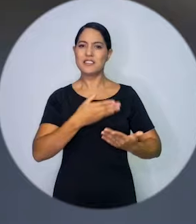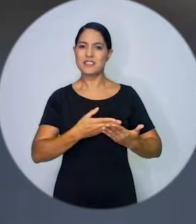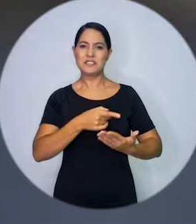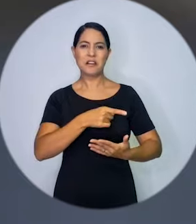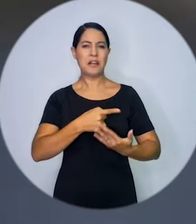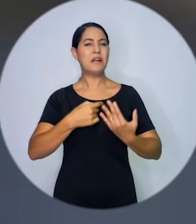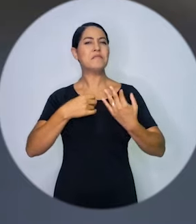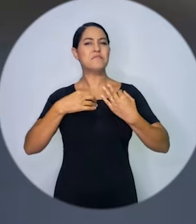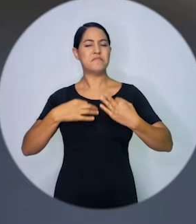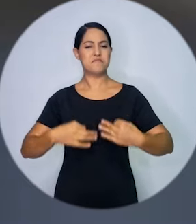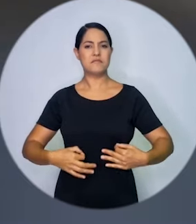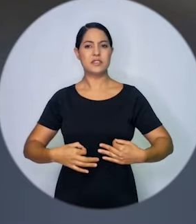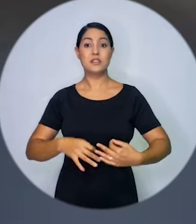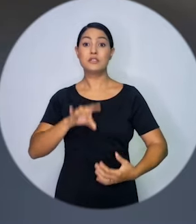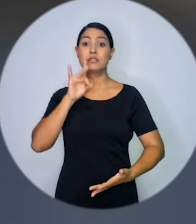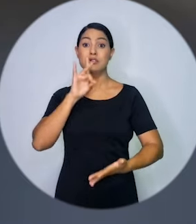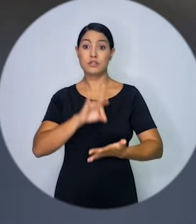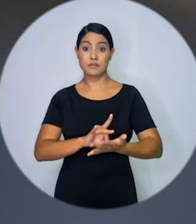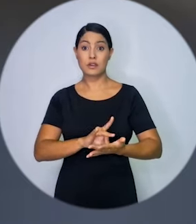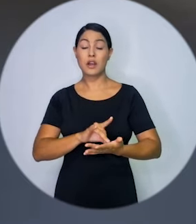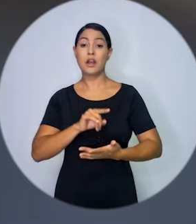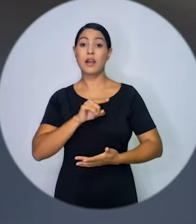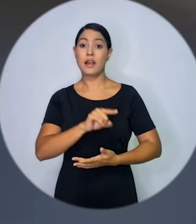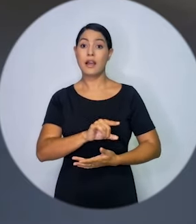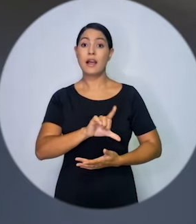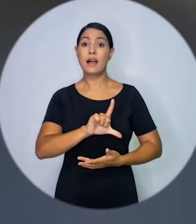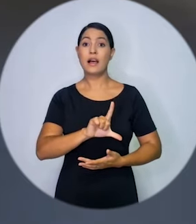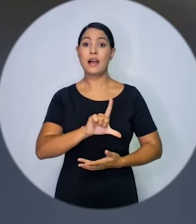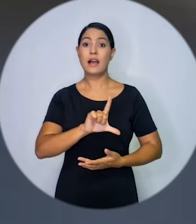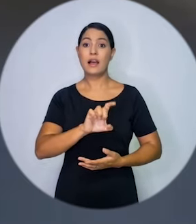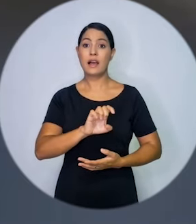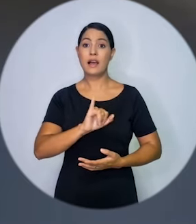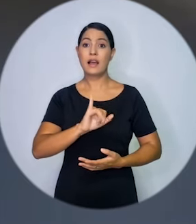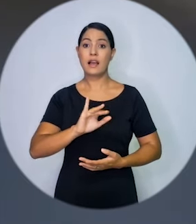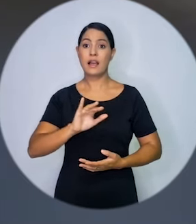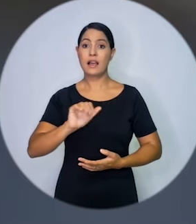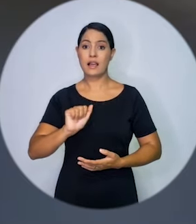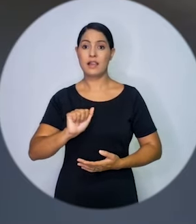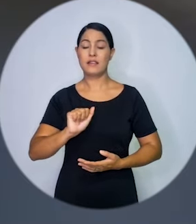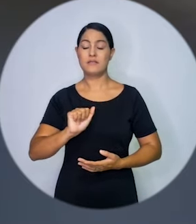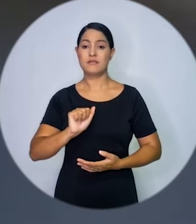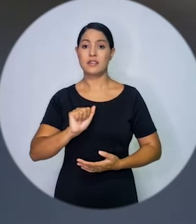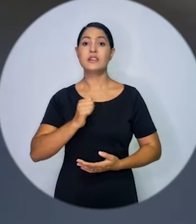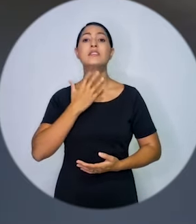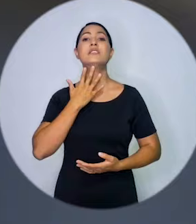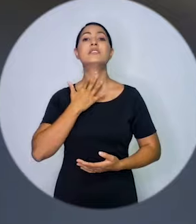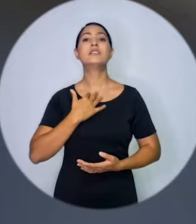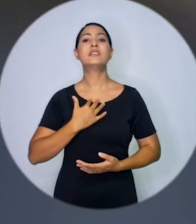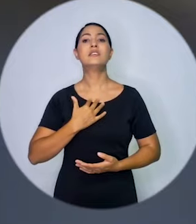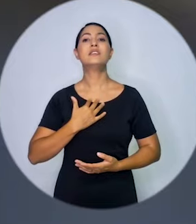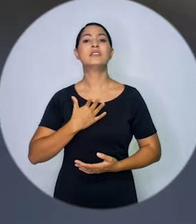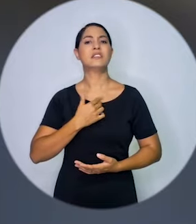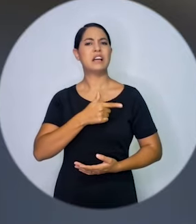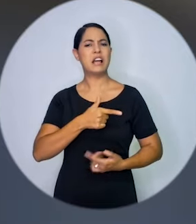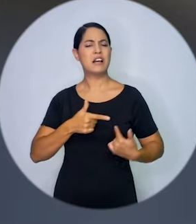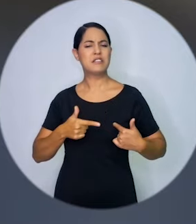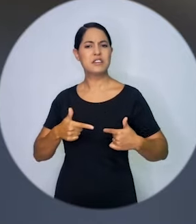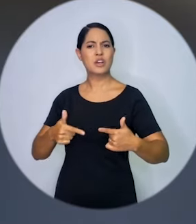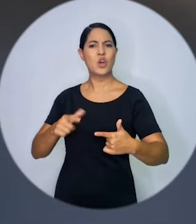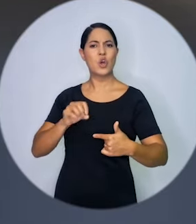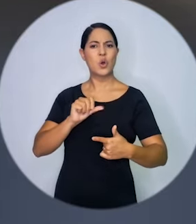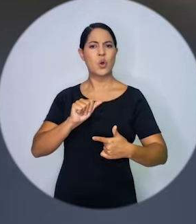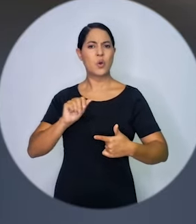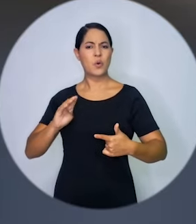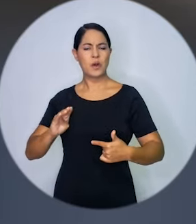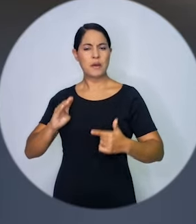que ela acredita. Então, ela realmente é devota à ordem, né? E eu noto,